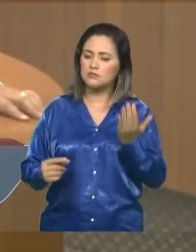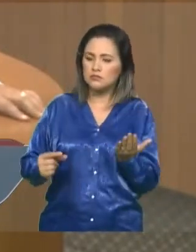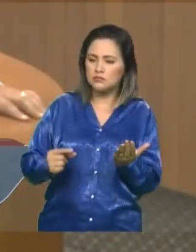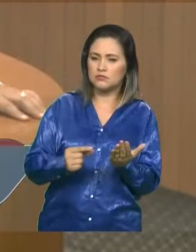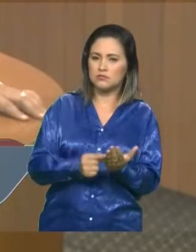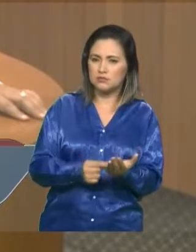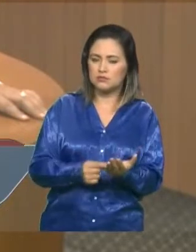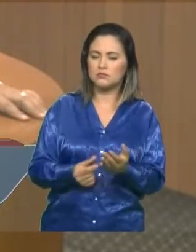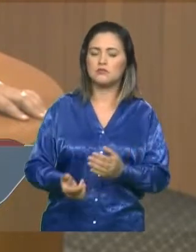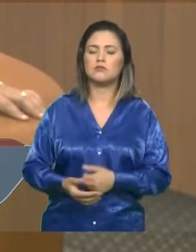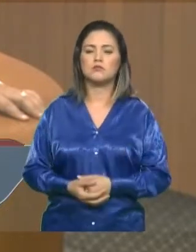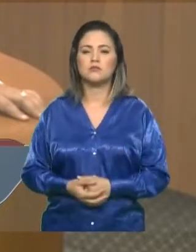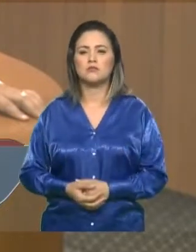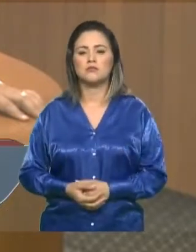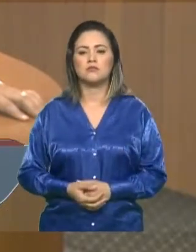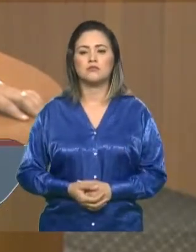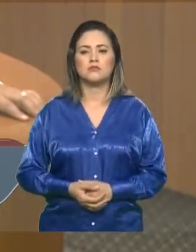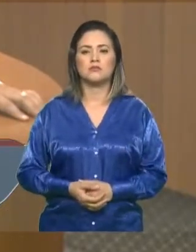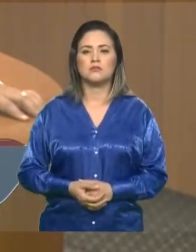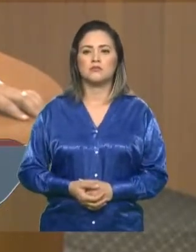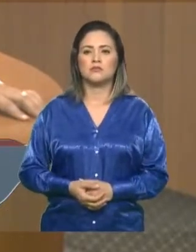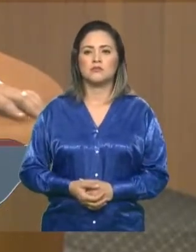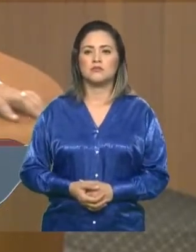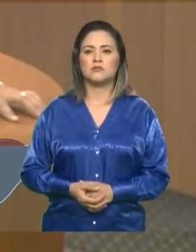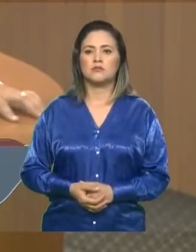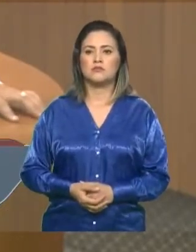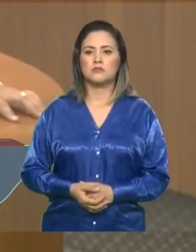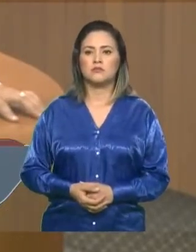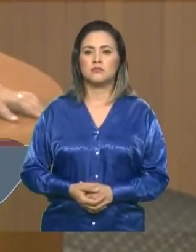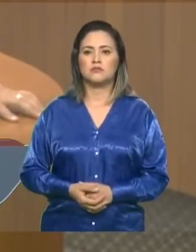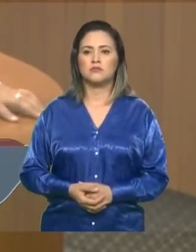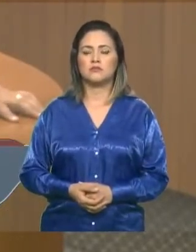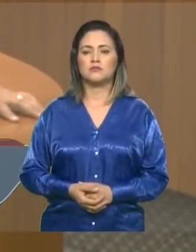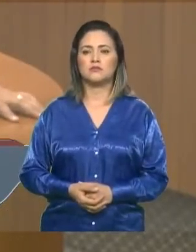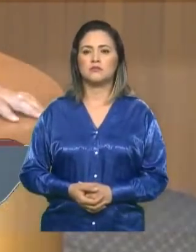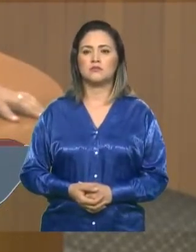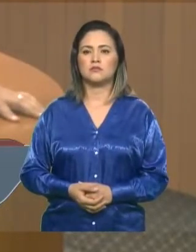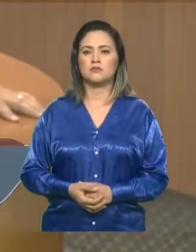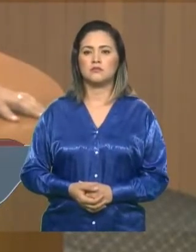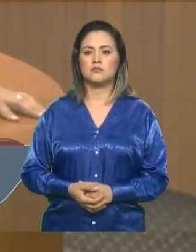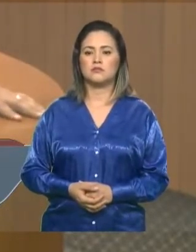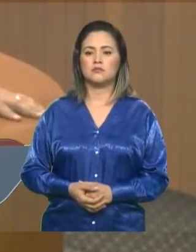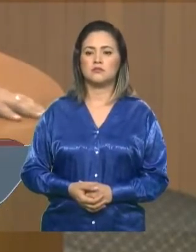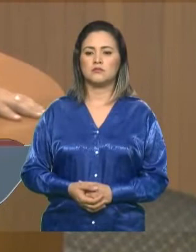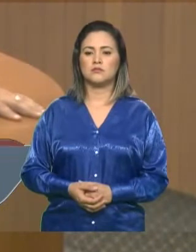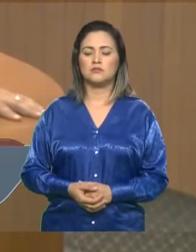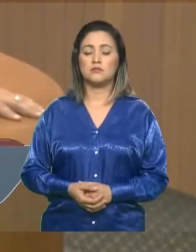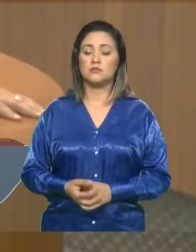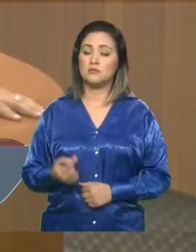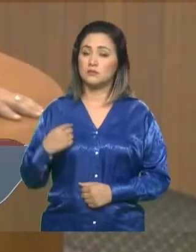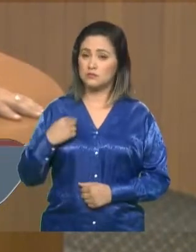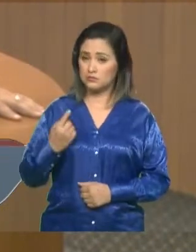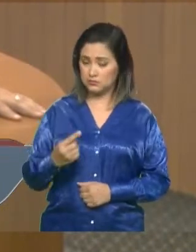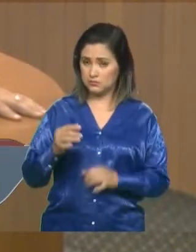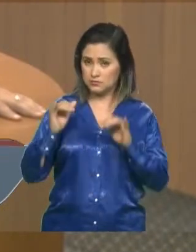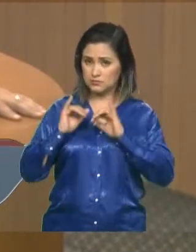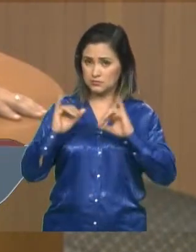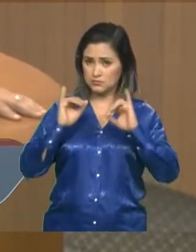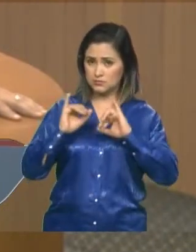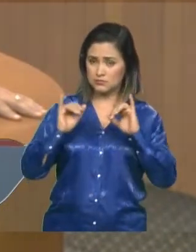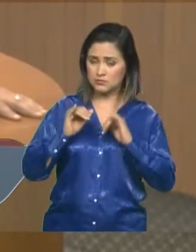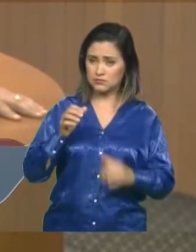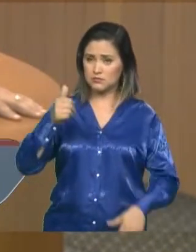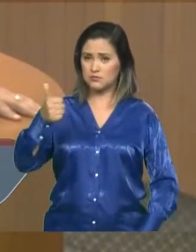venho destacar a grande conferência estadual, a 16ª Conferência Estadual do PCdoB,